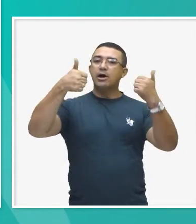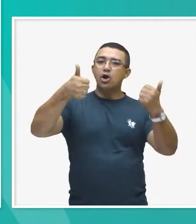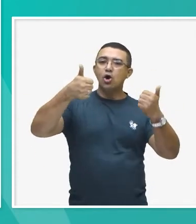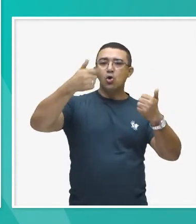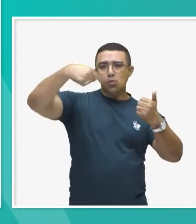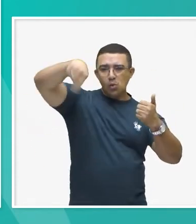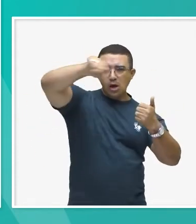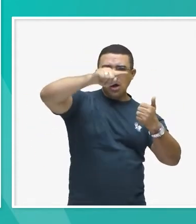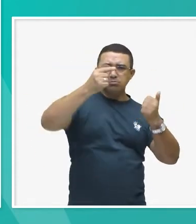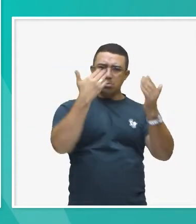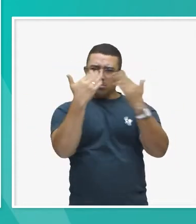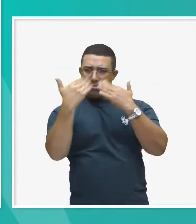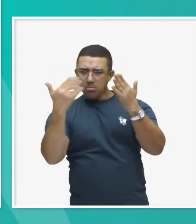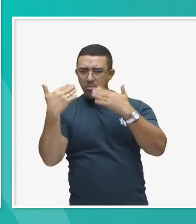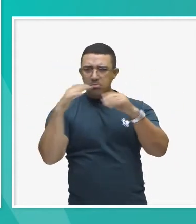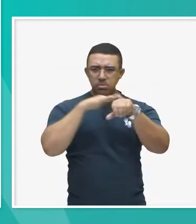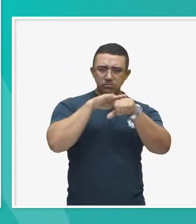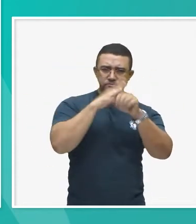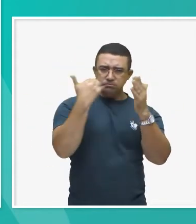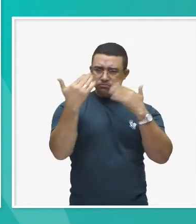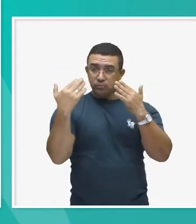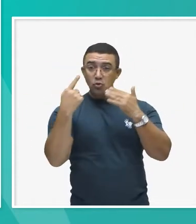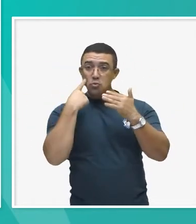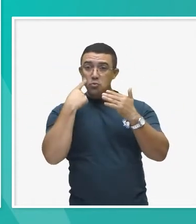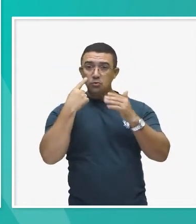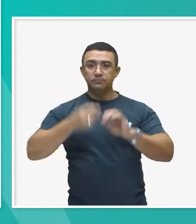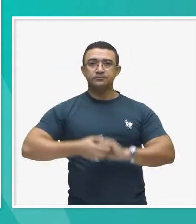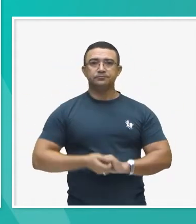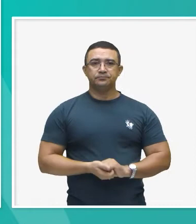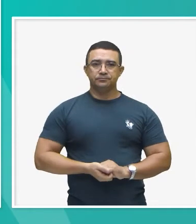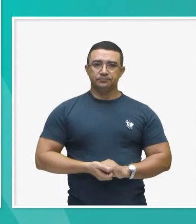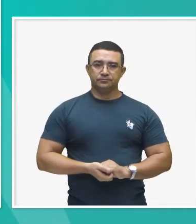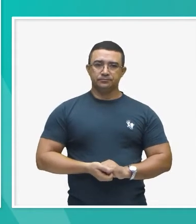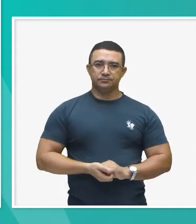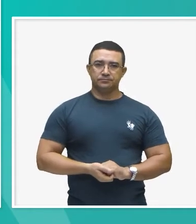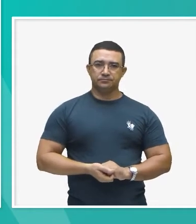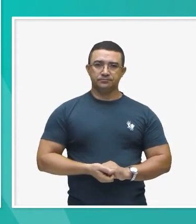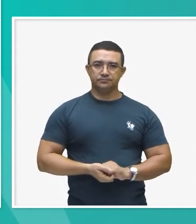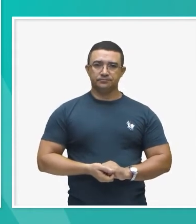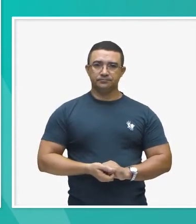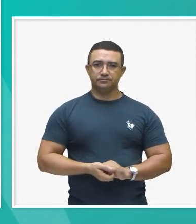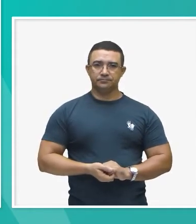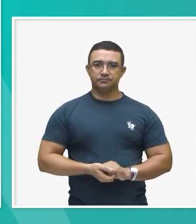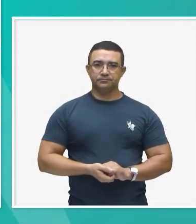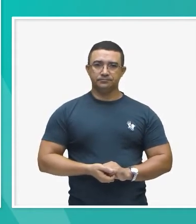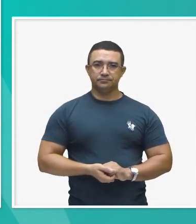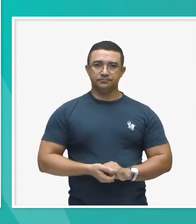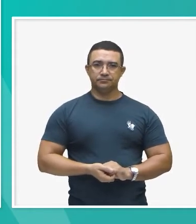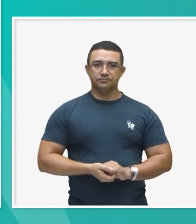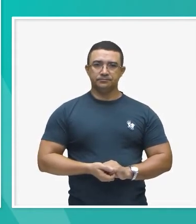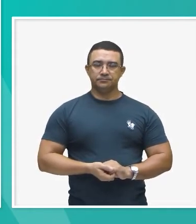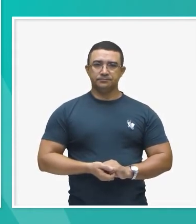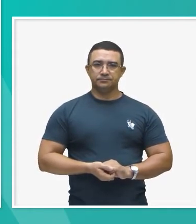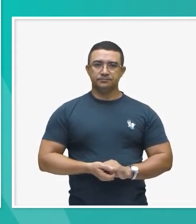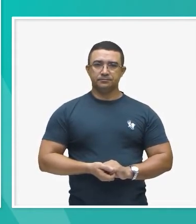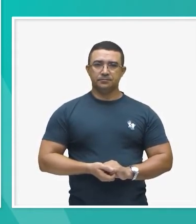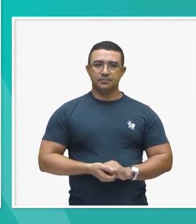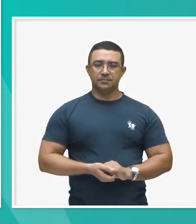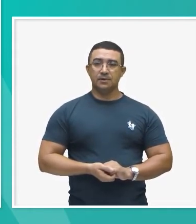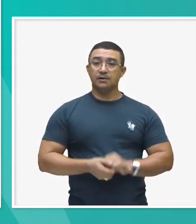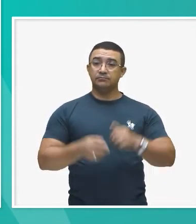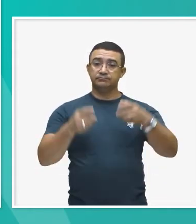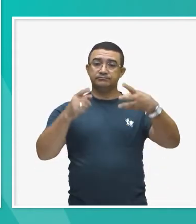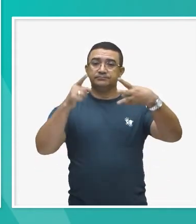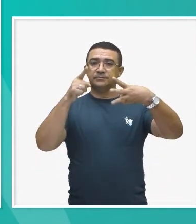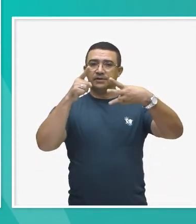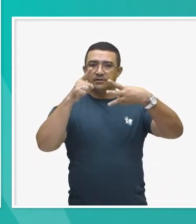estavam comentando ali. It is important to warn you that those